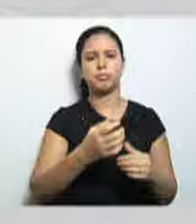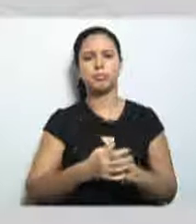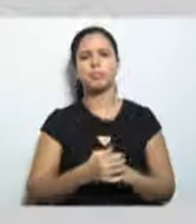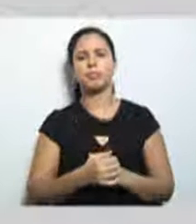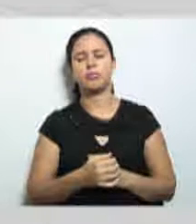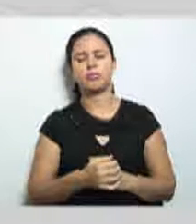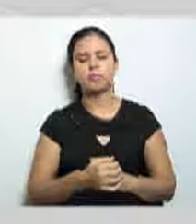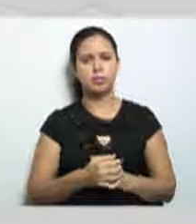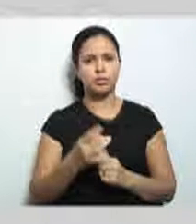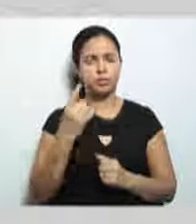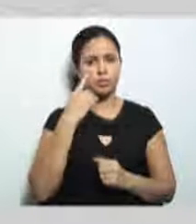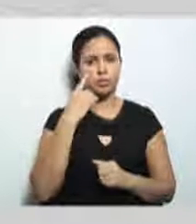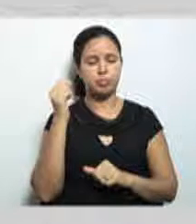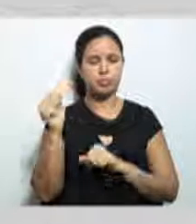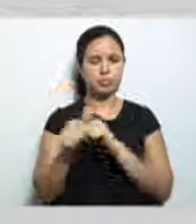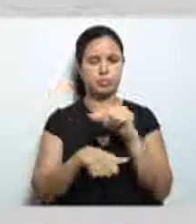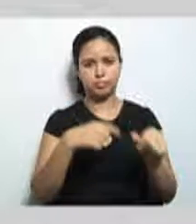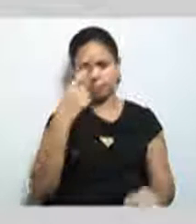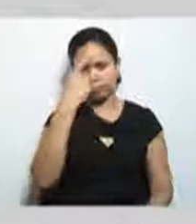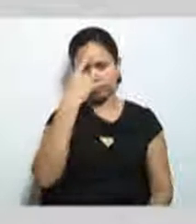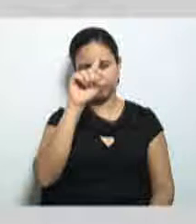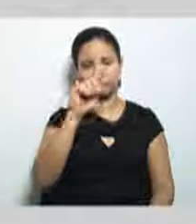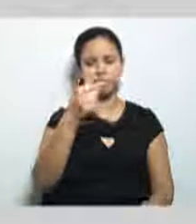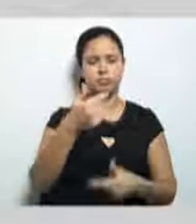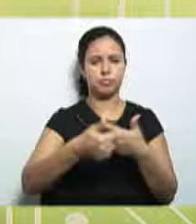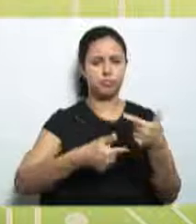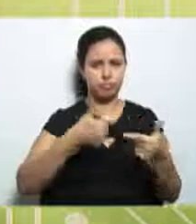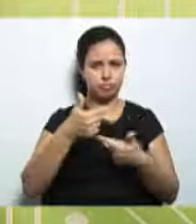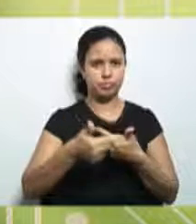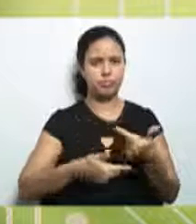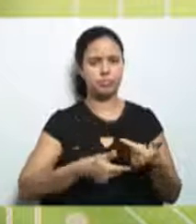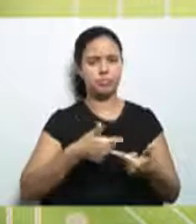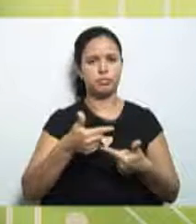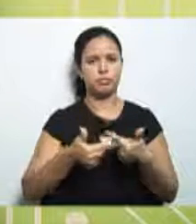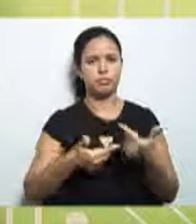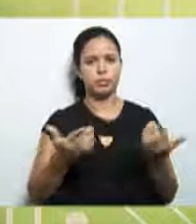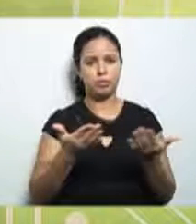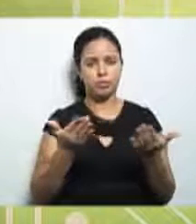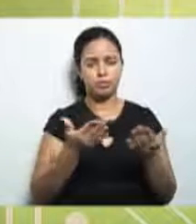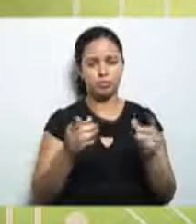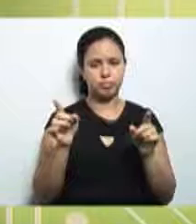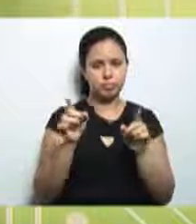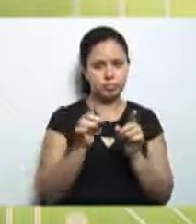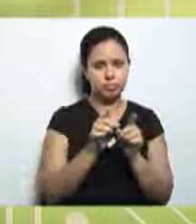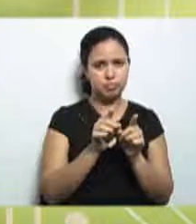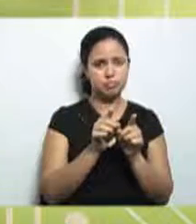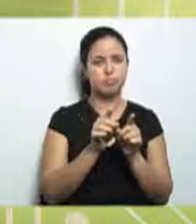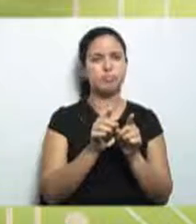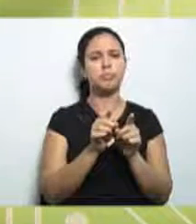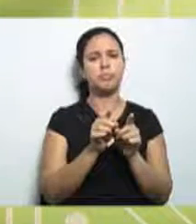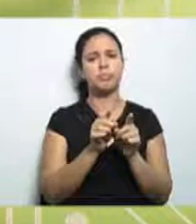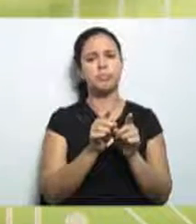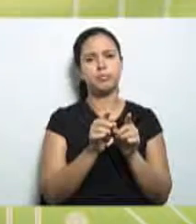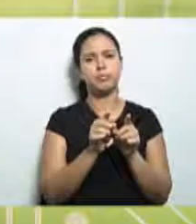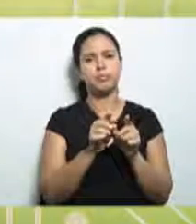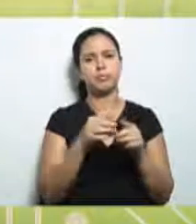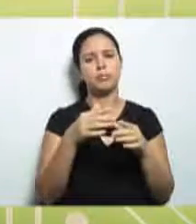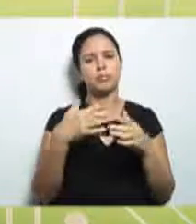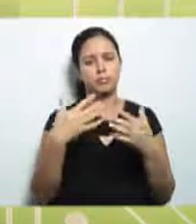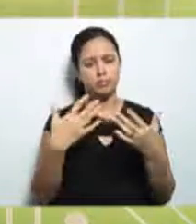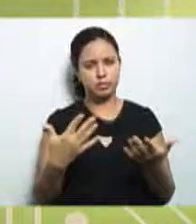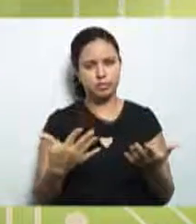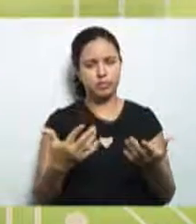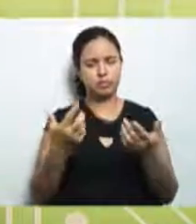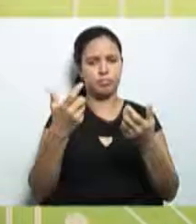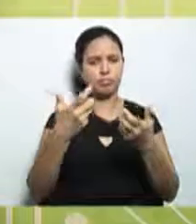de trabalho. Então, percebam que aqui a nossa aula é muito curta, então a gente pegou uma longa extensão de